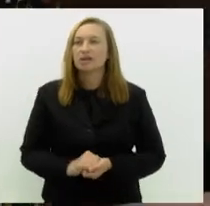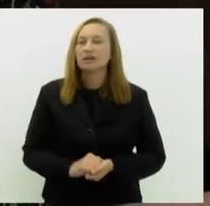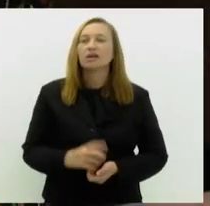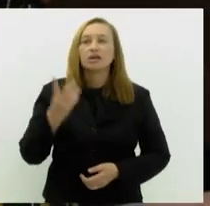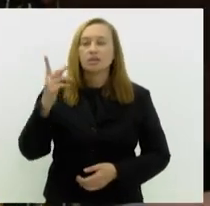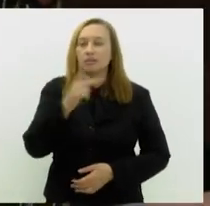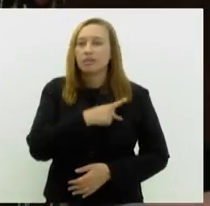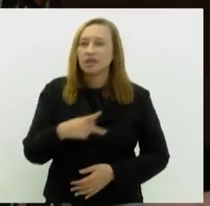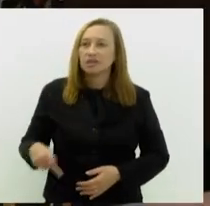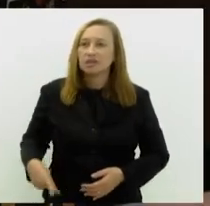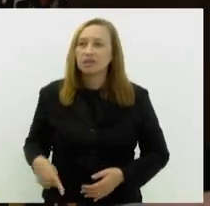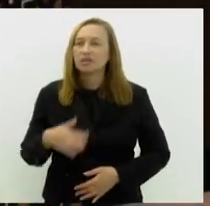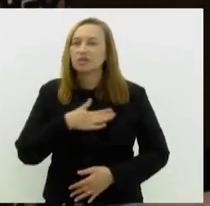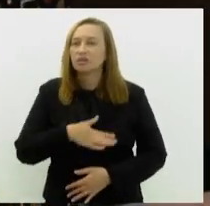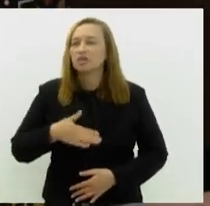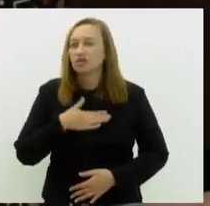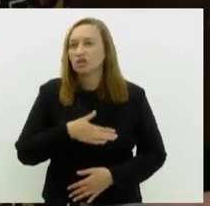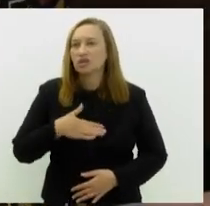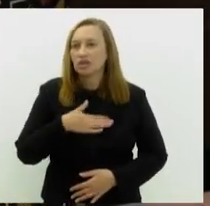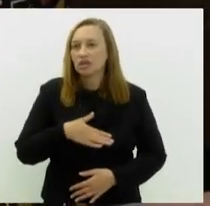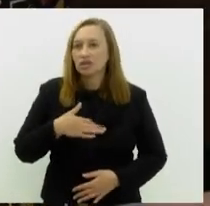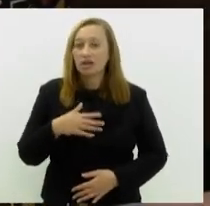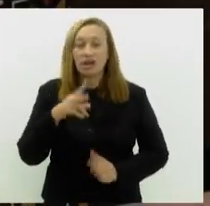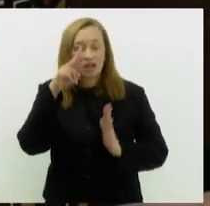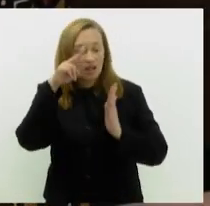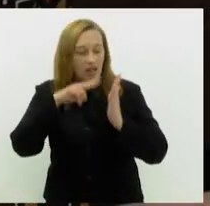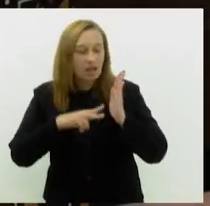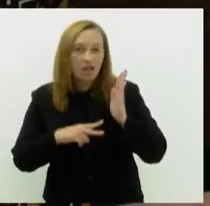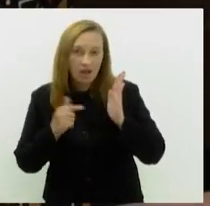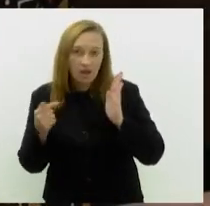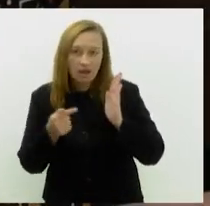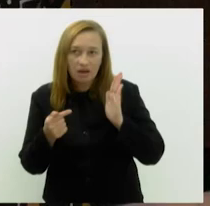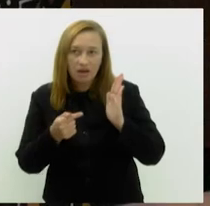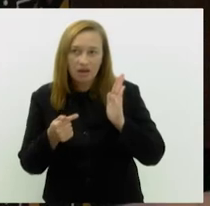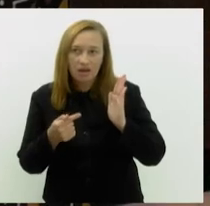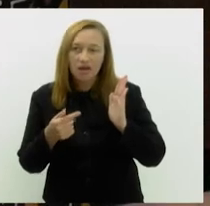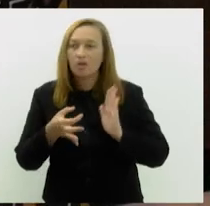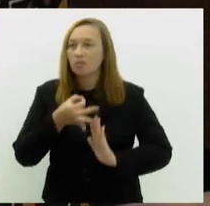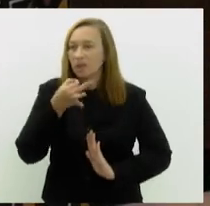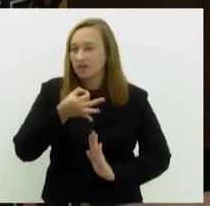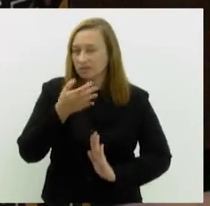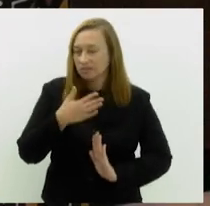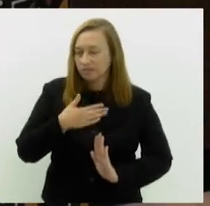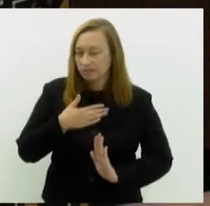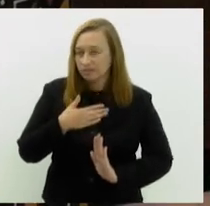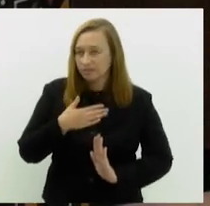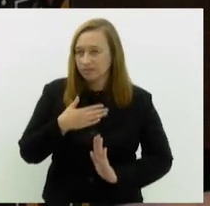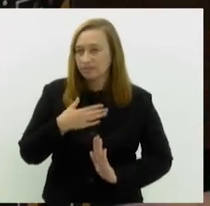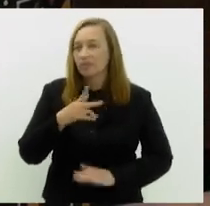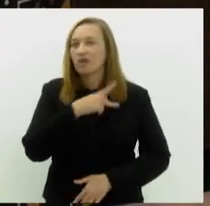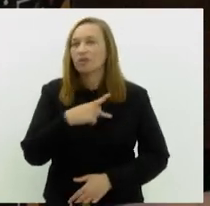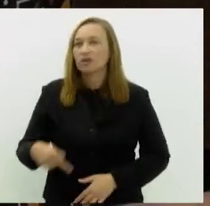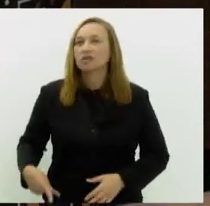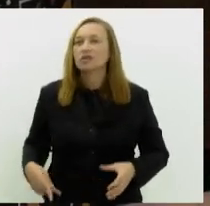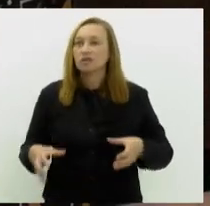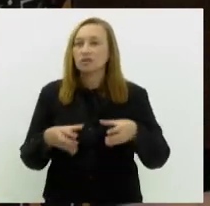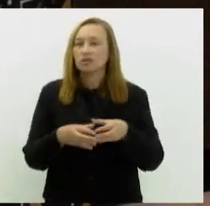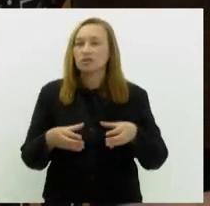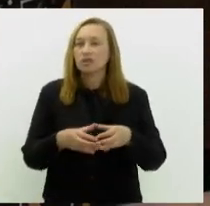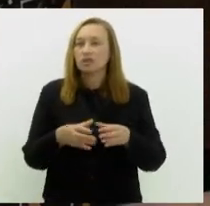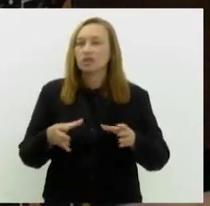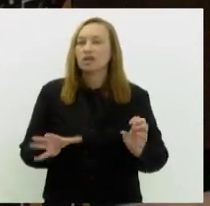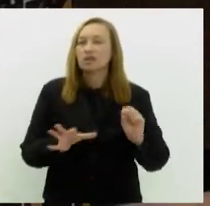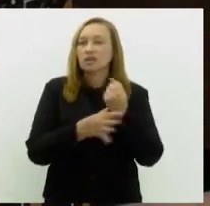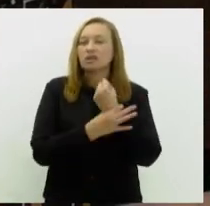Presidenta, gostaria de ler aqui o meu parecer enquanto presidente da Comissão de Segurança